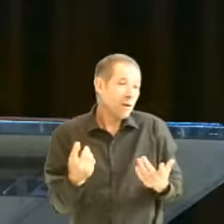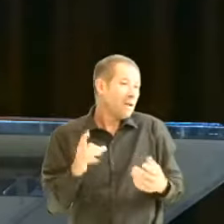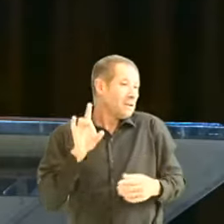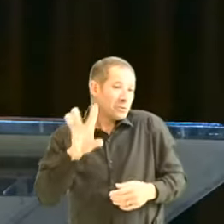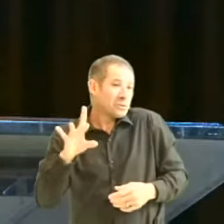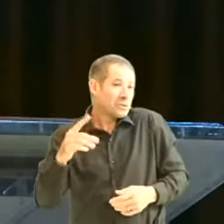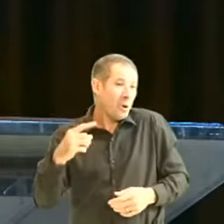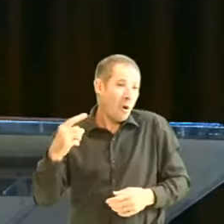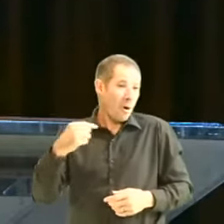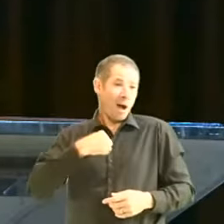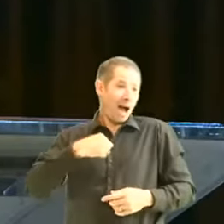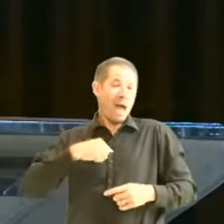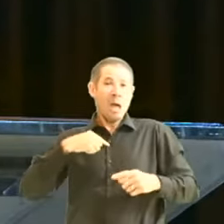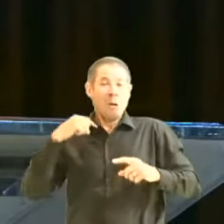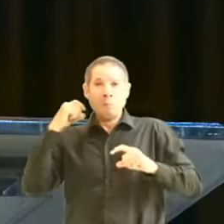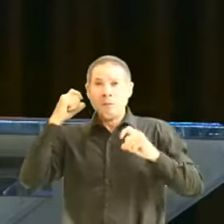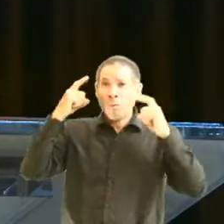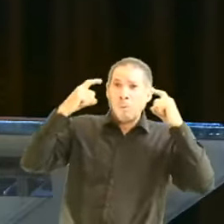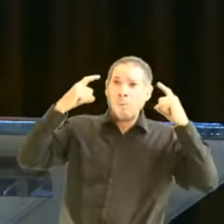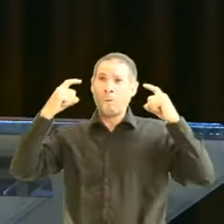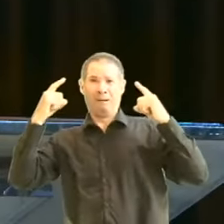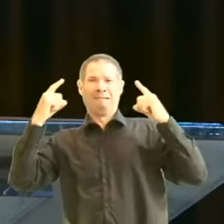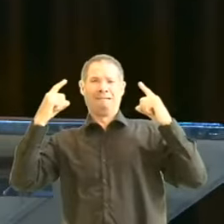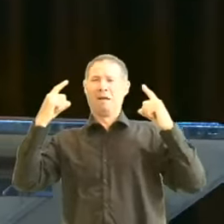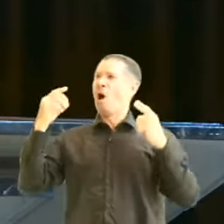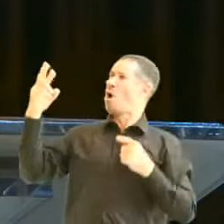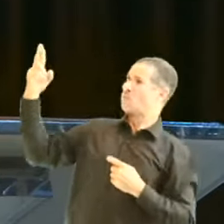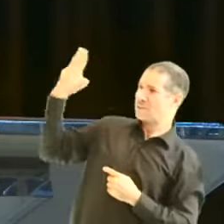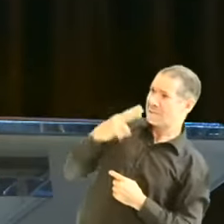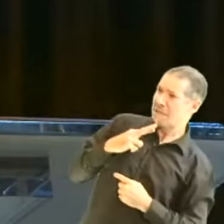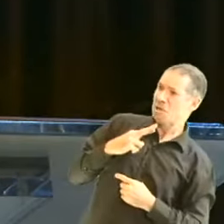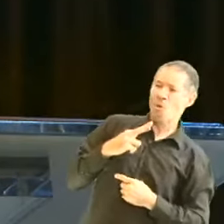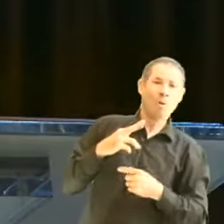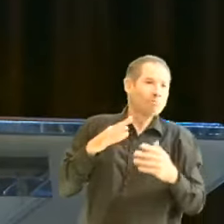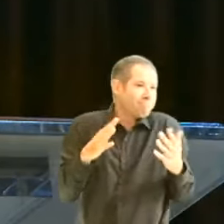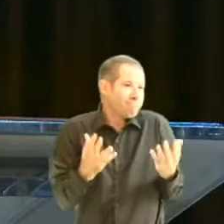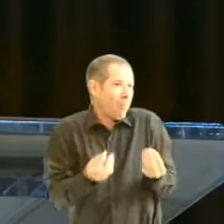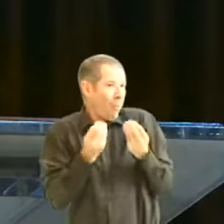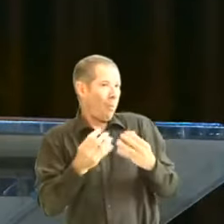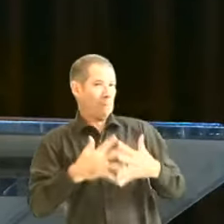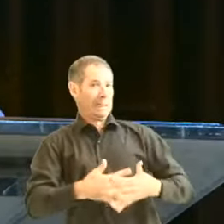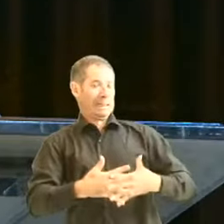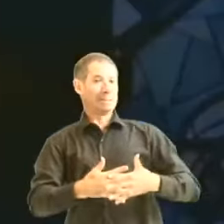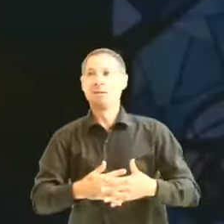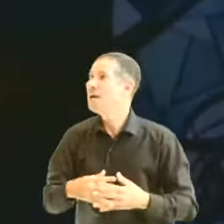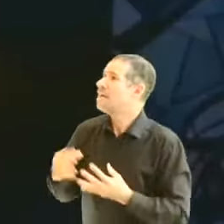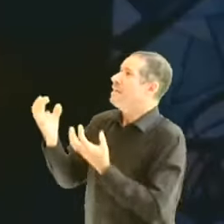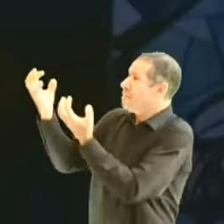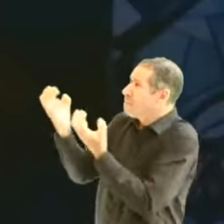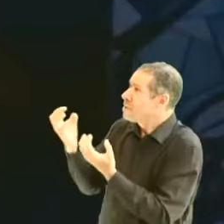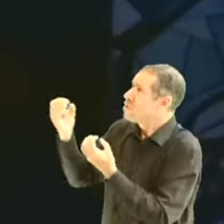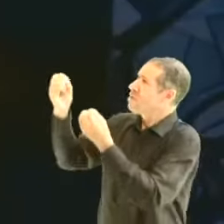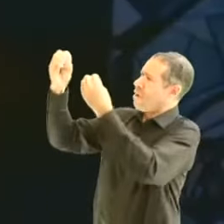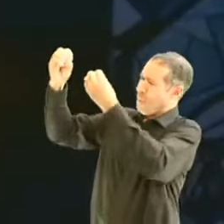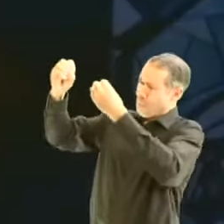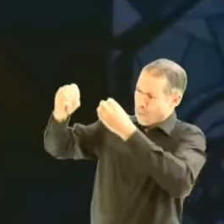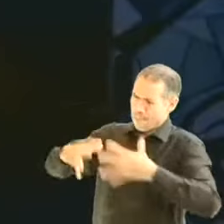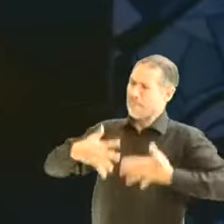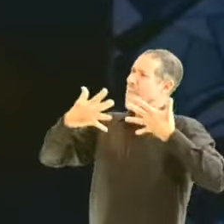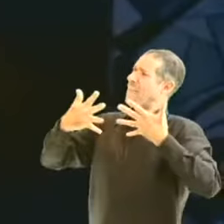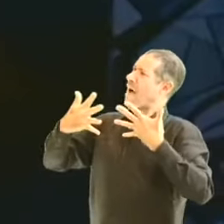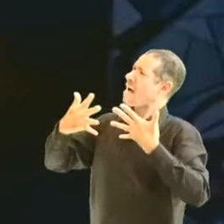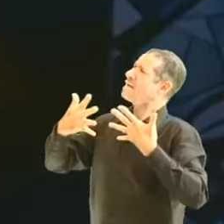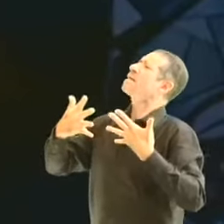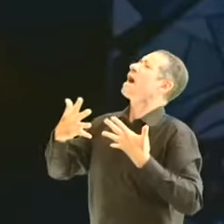a gente que está ouvindo essas coisas, né, do Senhor. Então eu queria pedir um milagre do Senhor.